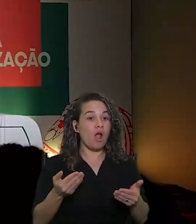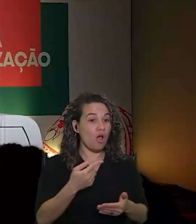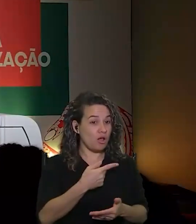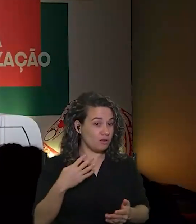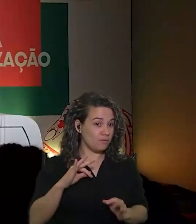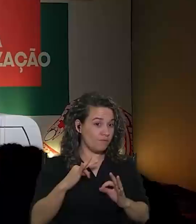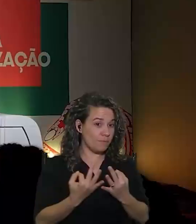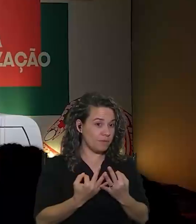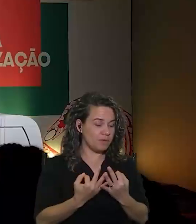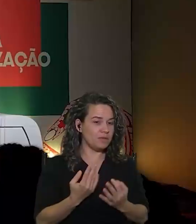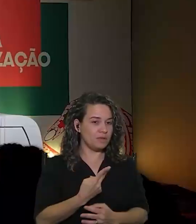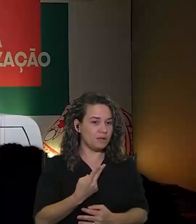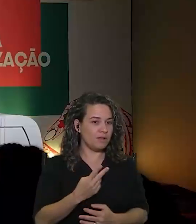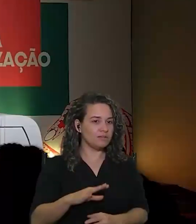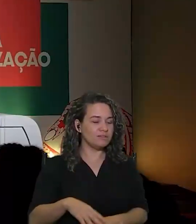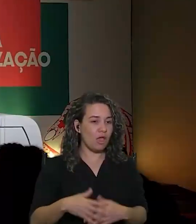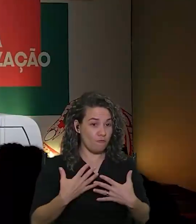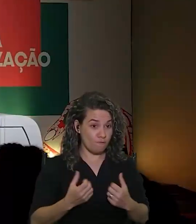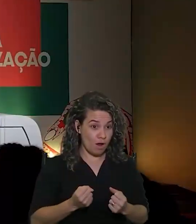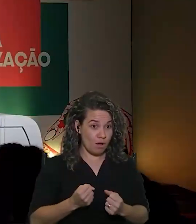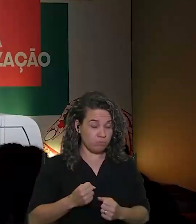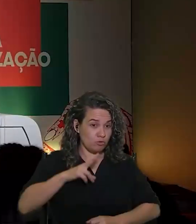Enfim, vamos dominar o mundo, né, Cibele?